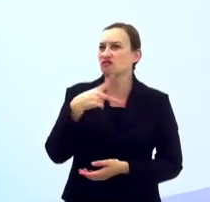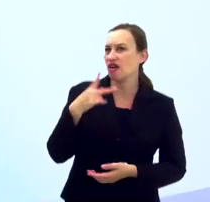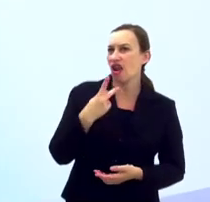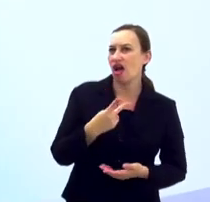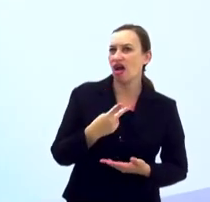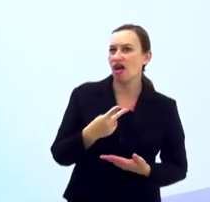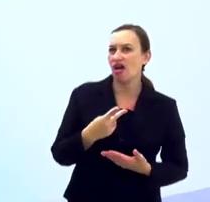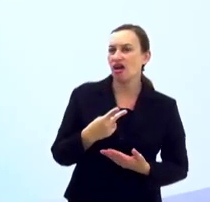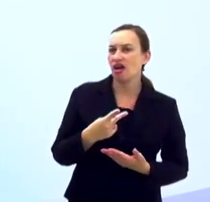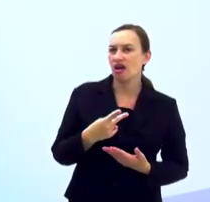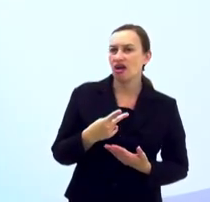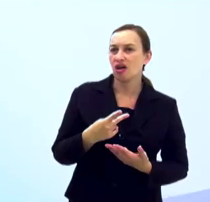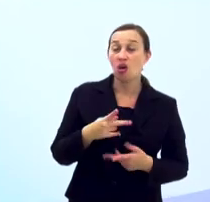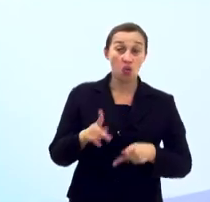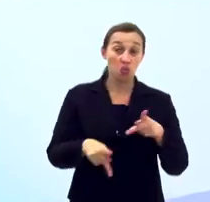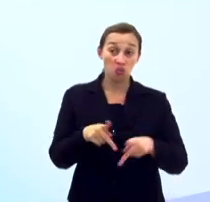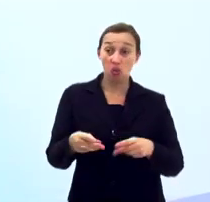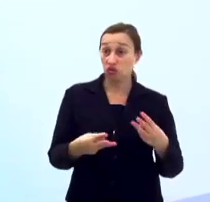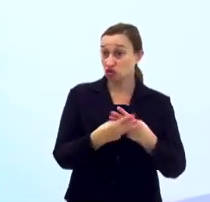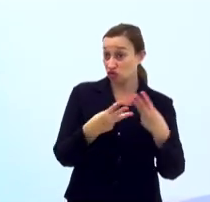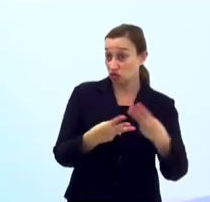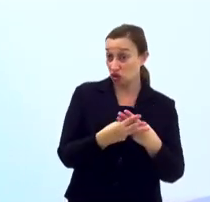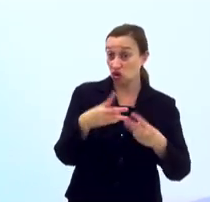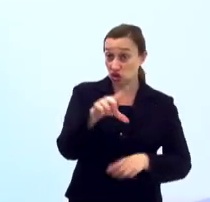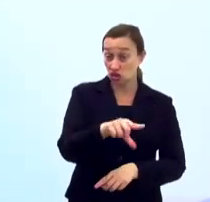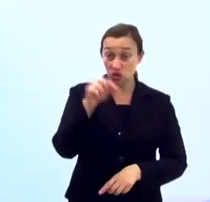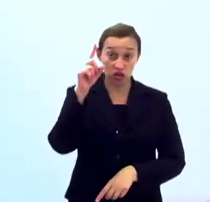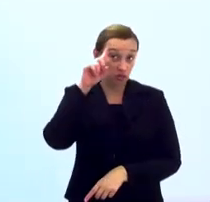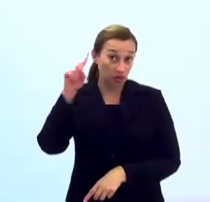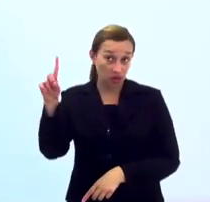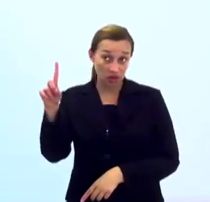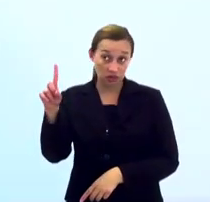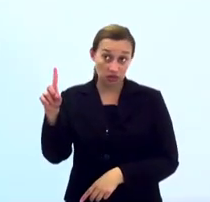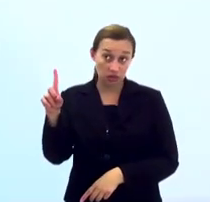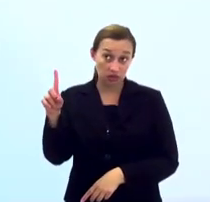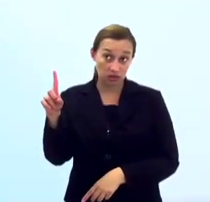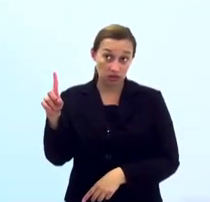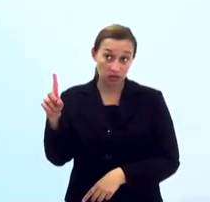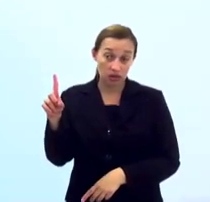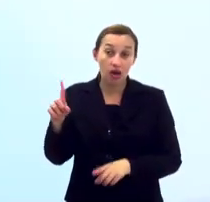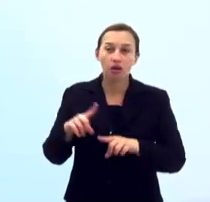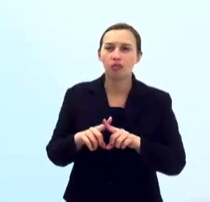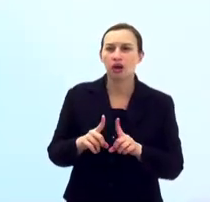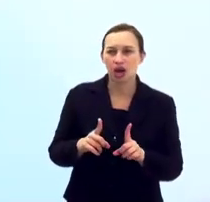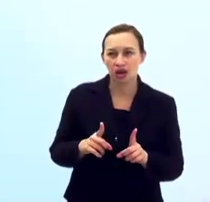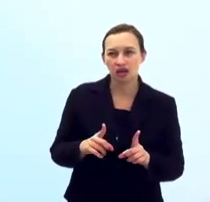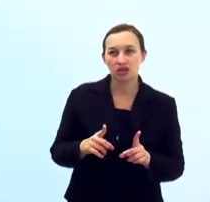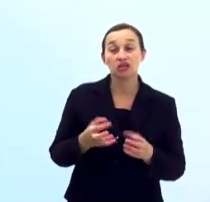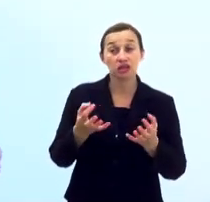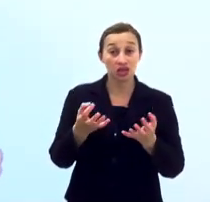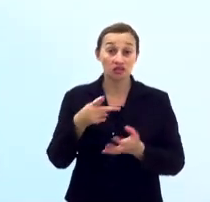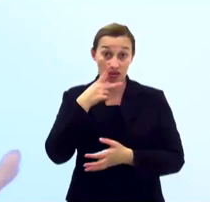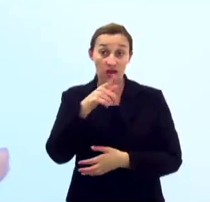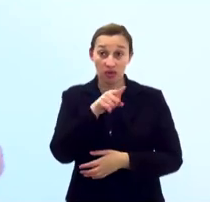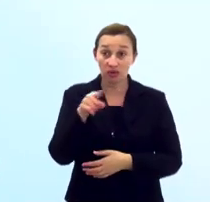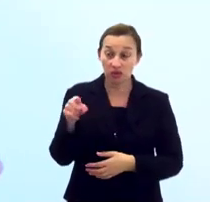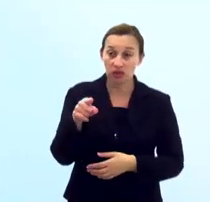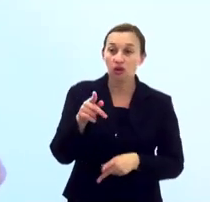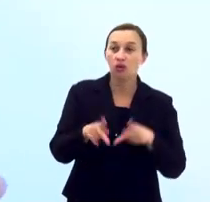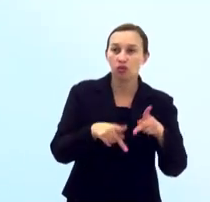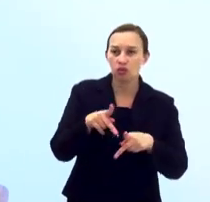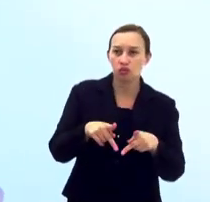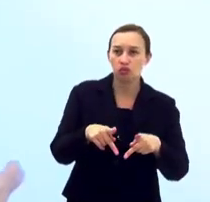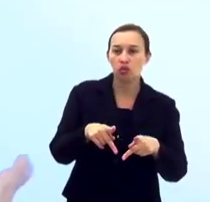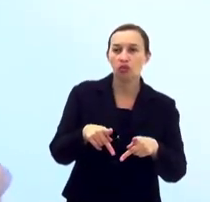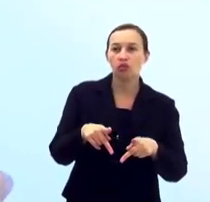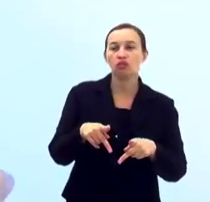dizer que o povo judeu é o povo escolhido por Deus. Mas, gente, queria falar para vocês que o